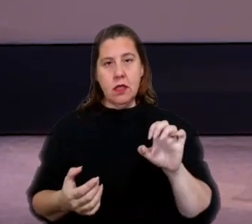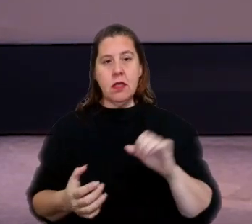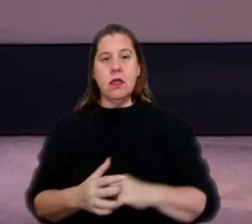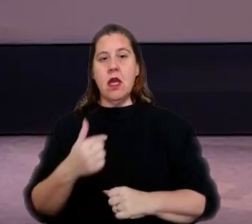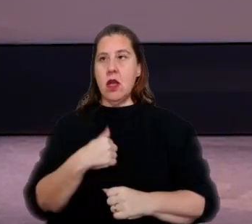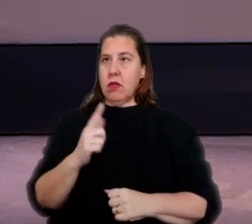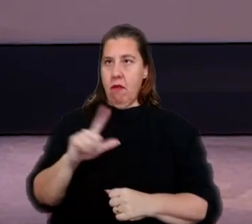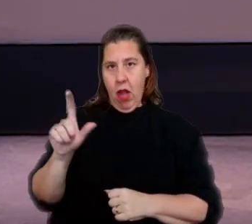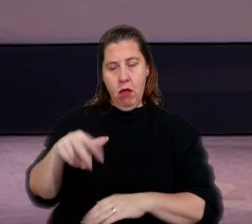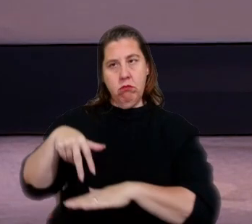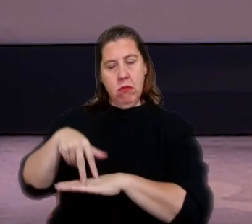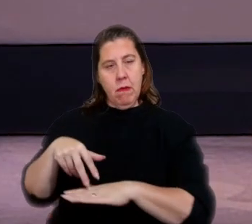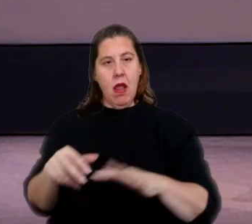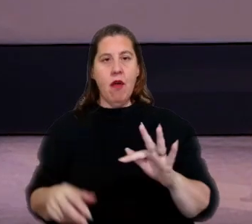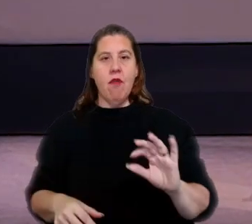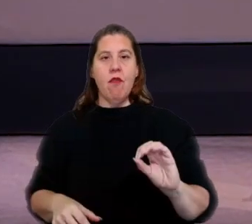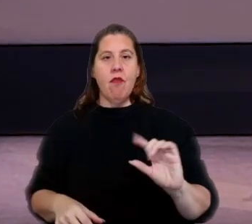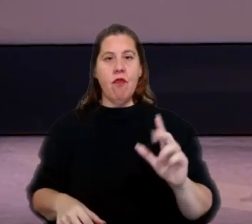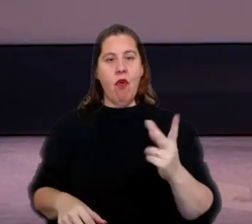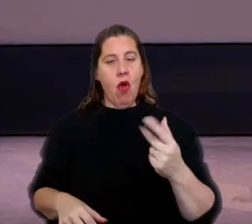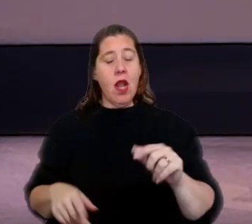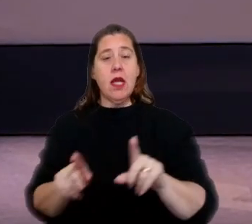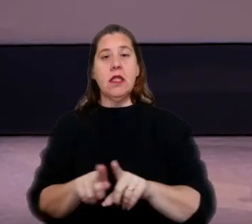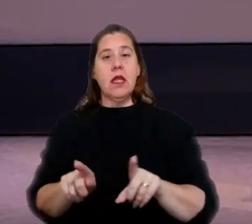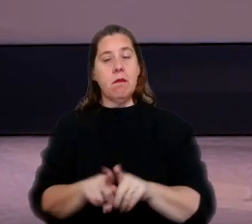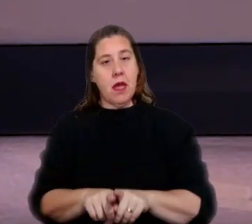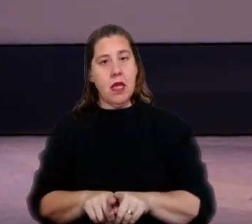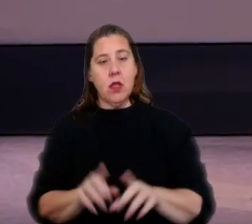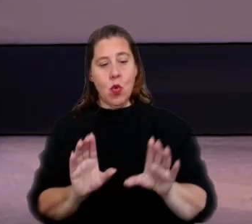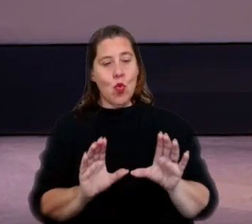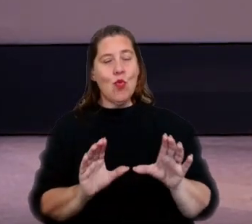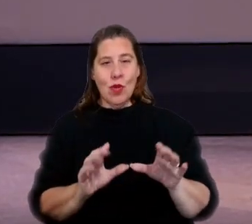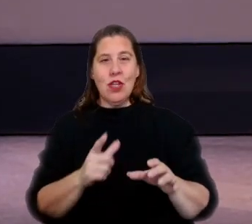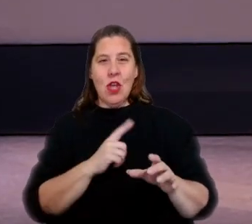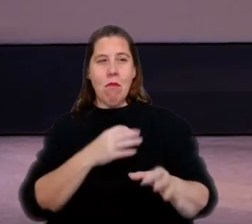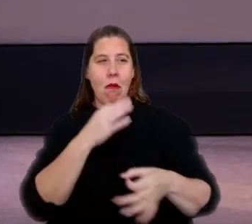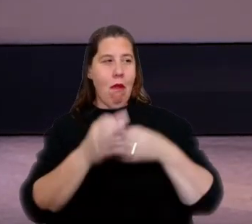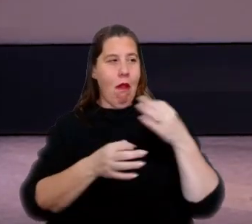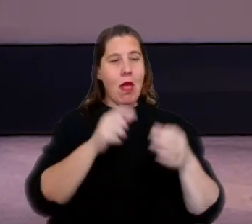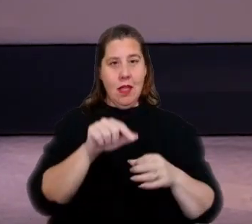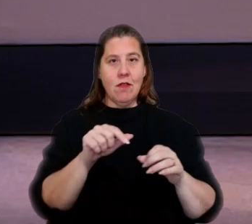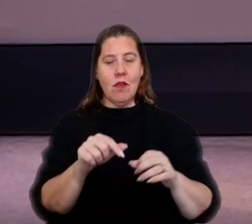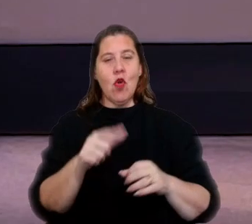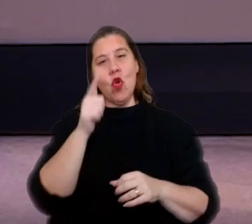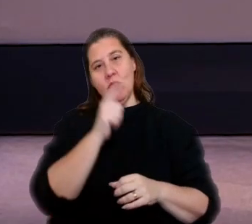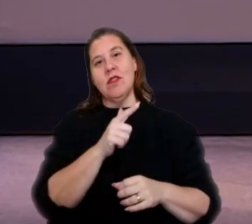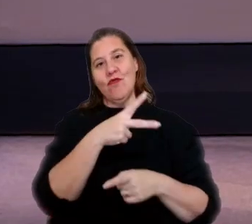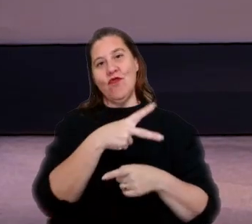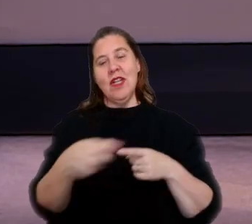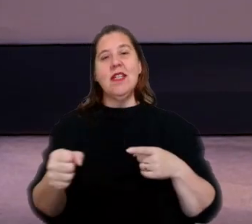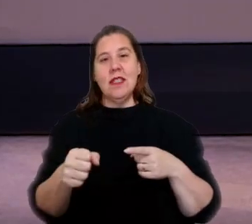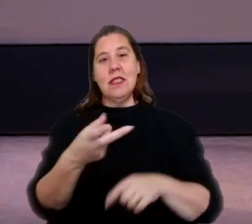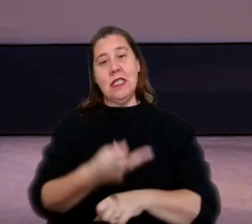do festival. Eu estava lá fazendo a cobertura pela Folha. E, inclusive, havia um burburinho muito forte de que o filme venceria a Palma de